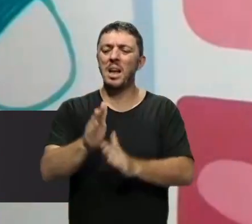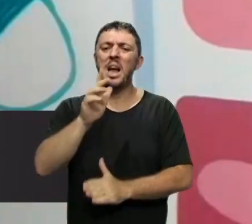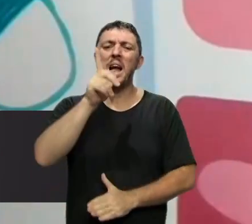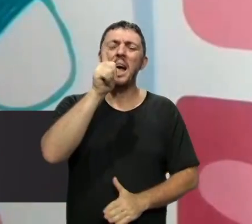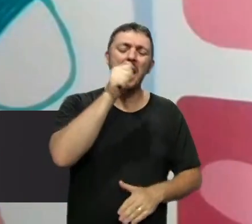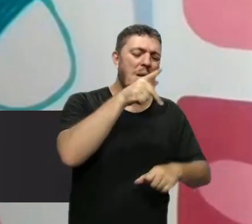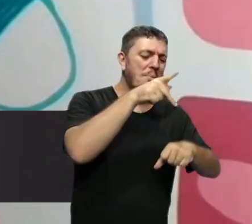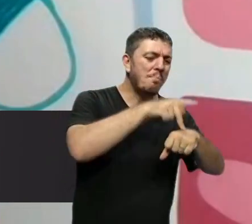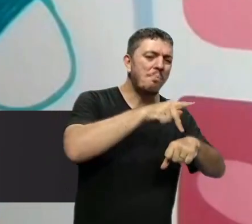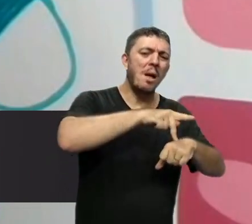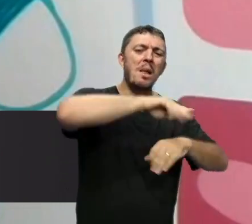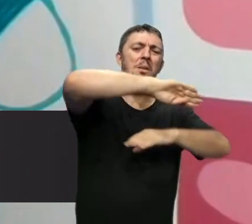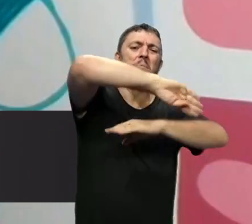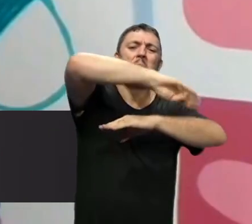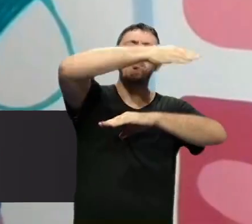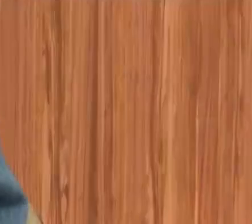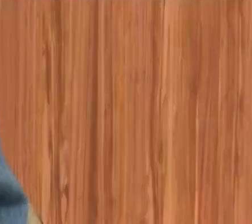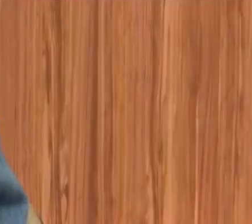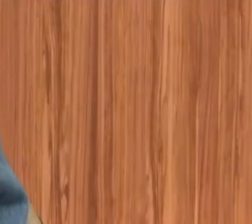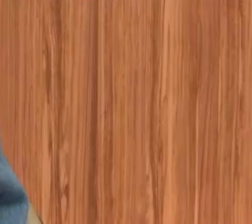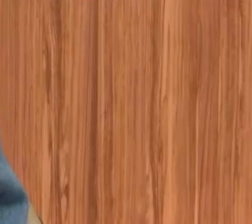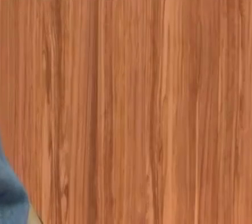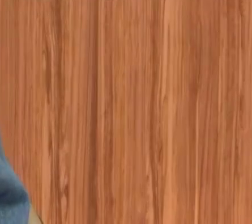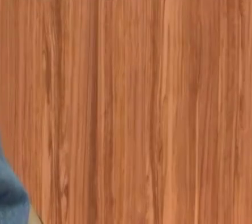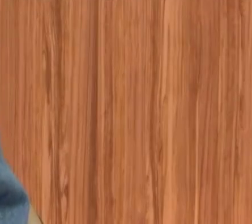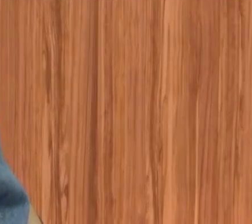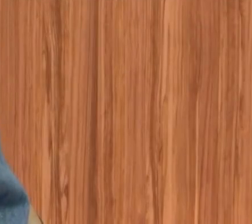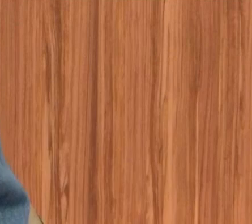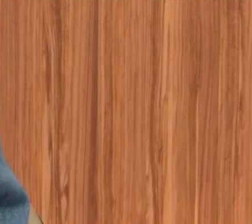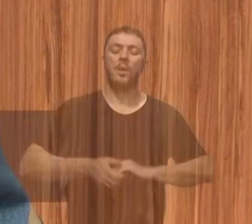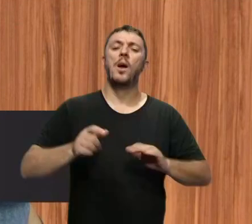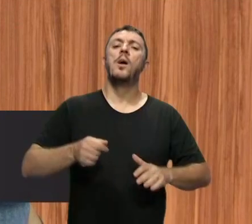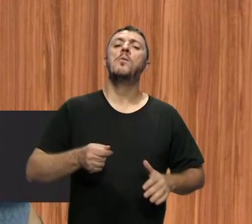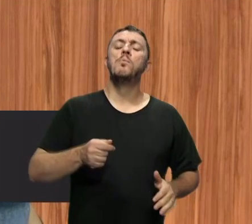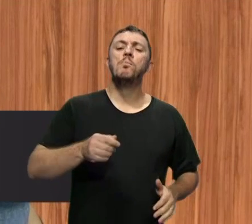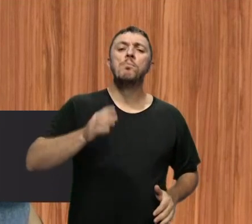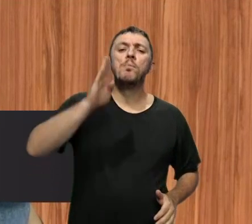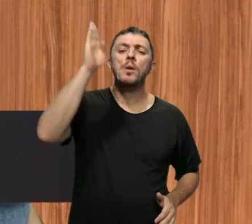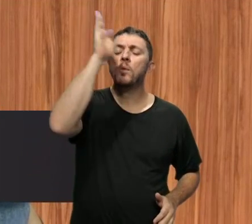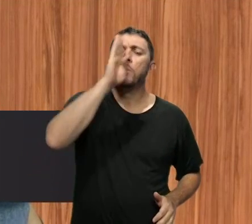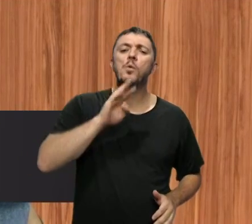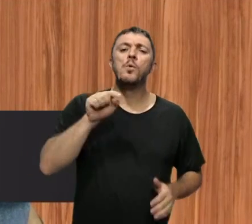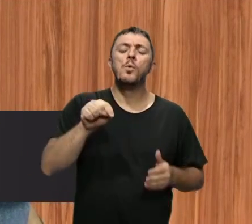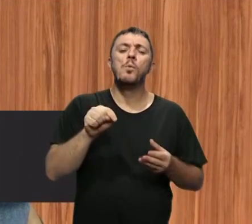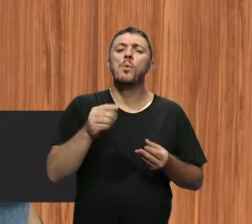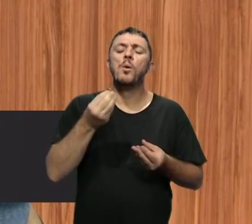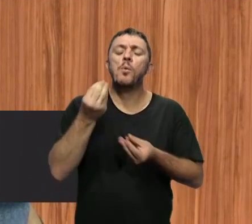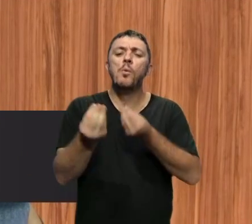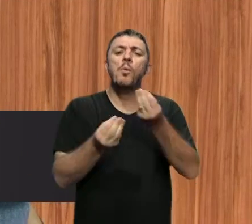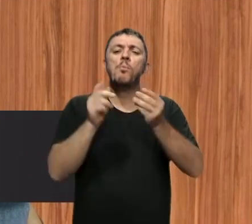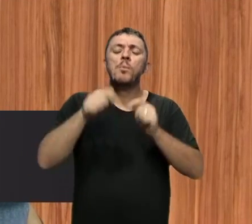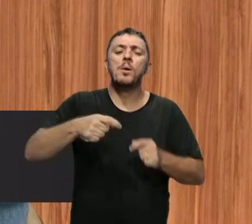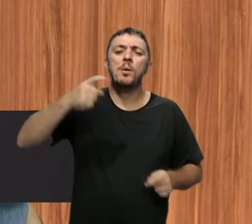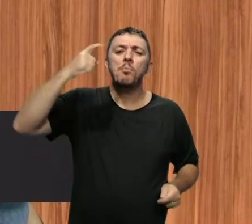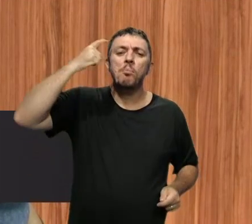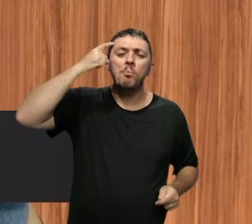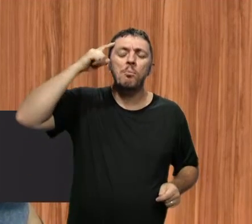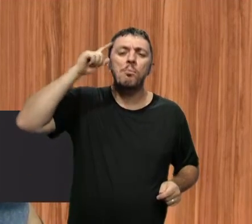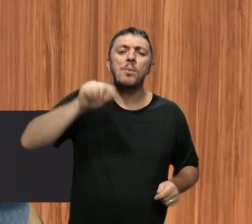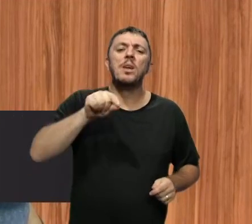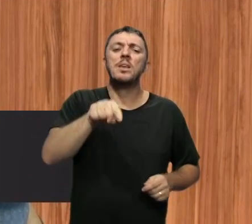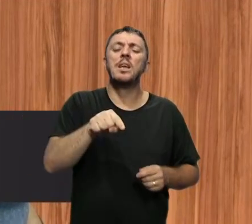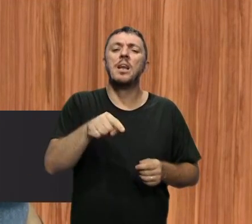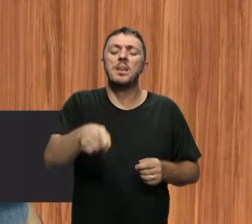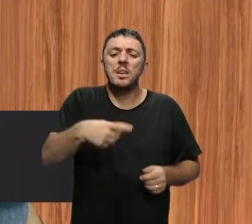as montanhas, sobre todo esse espaço. Ana Carol, e aqui no Brasil, como pode ser pensado esse formato